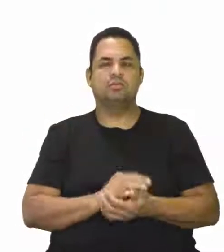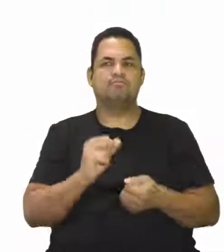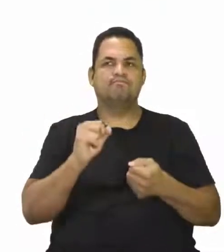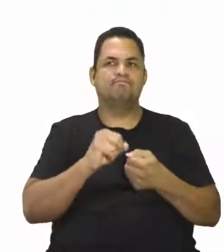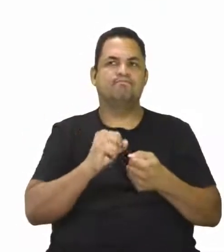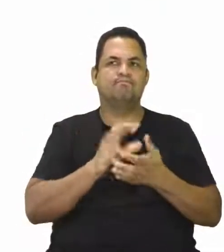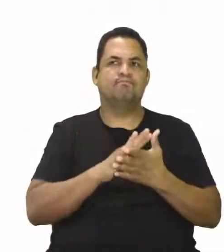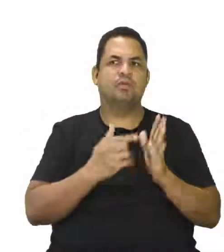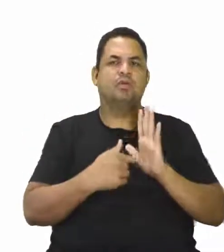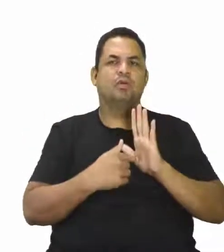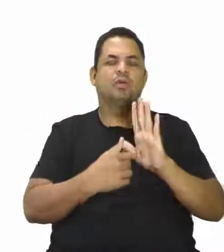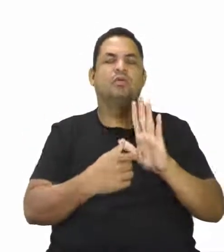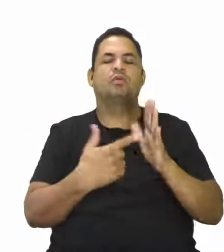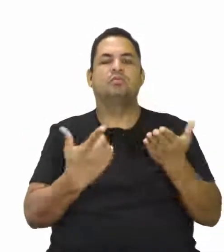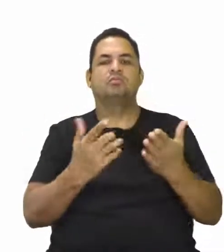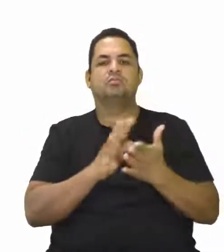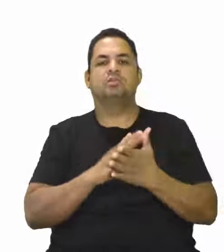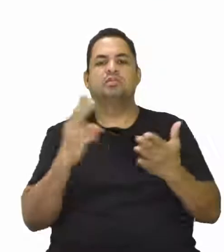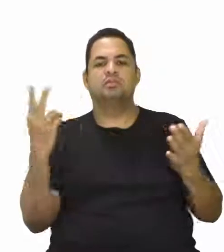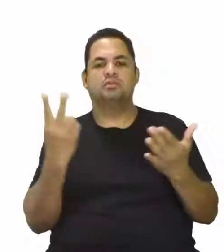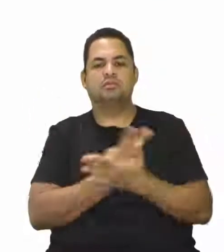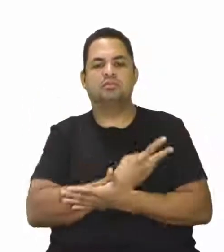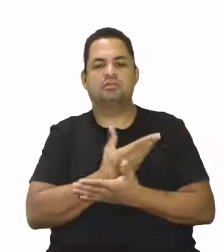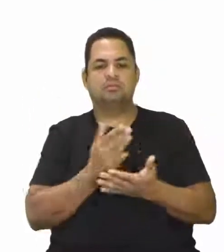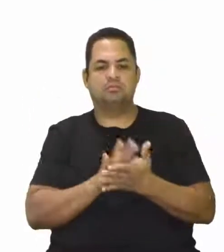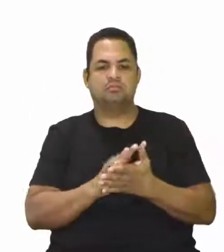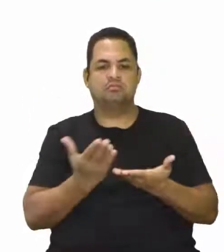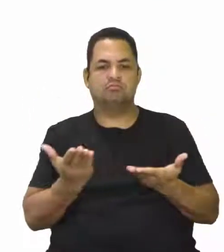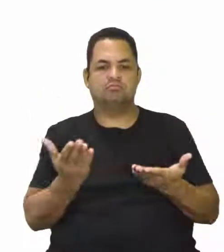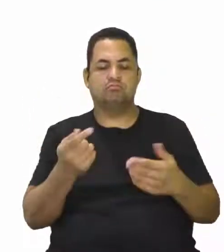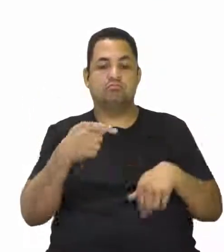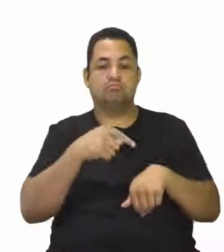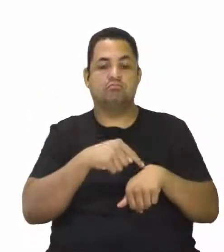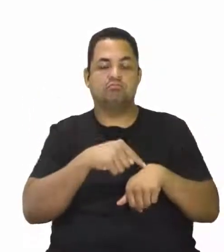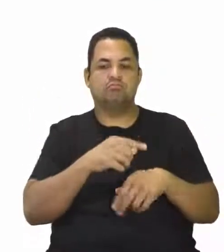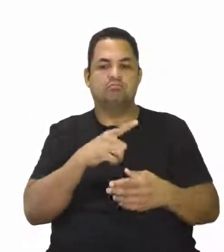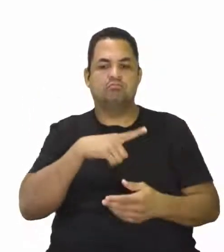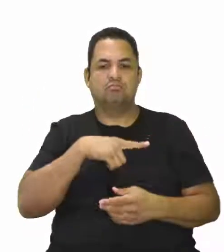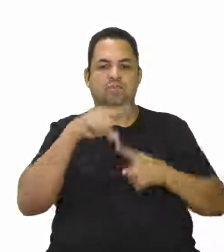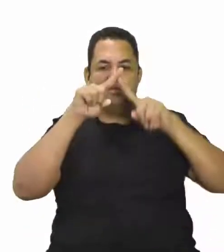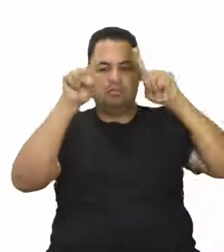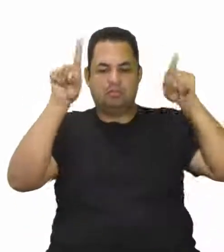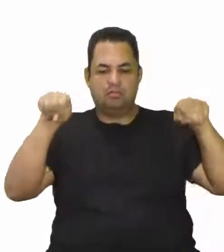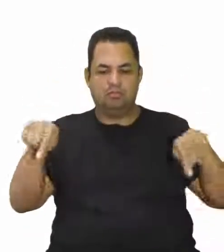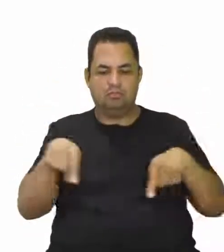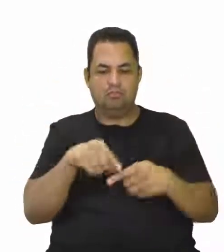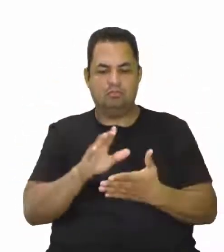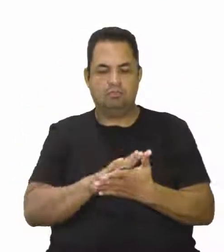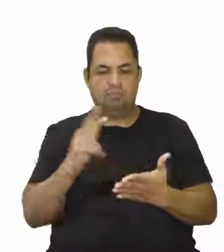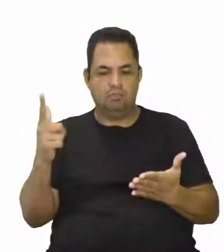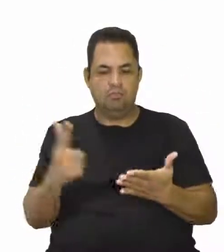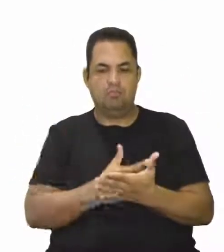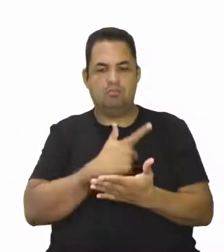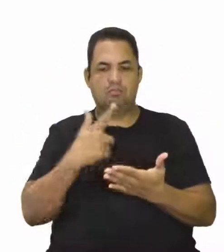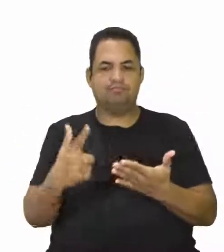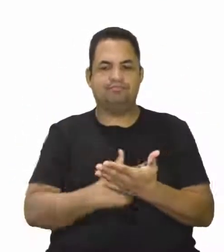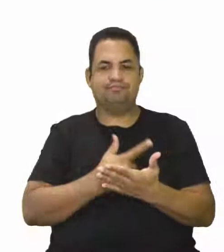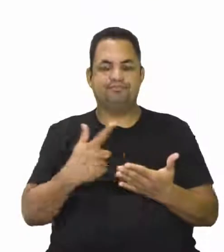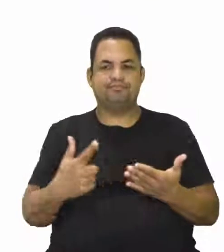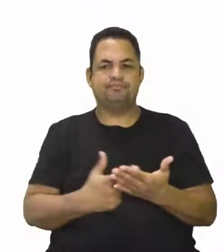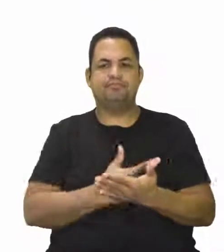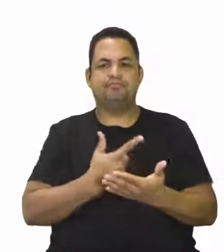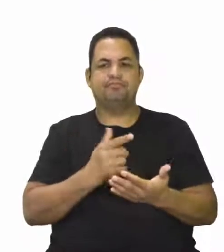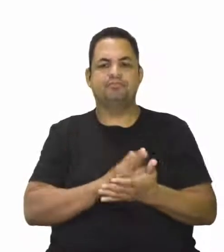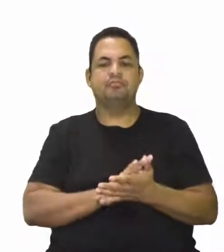alguma referência a algo que está acontecendo no momento. Tinha um quadro em um jornal aí de ampla divulgação